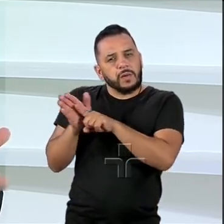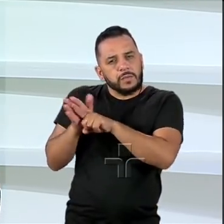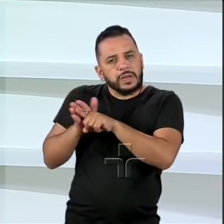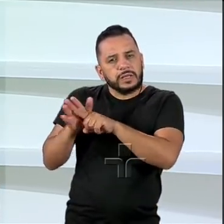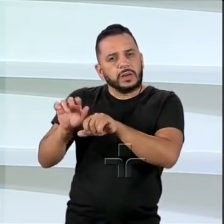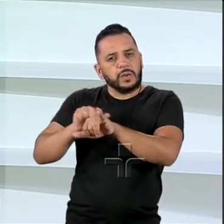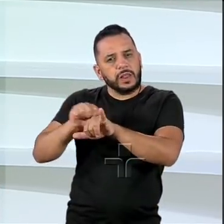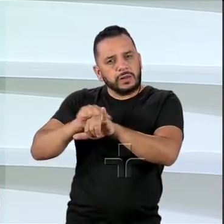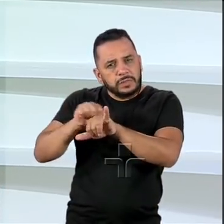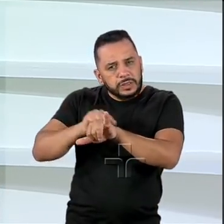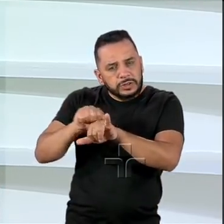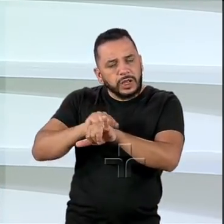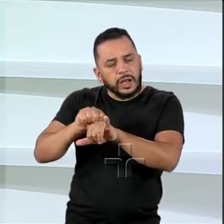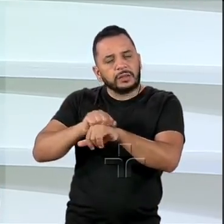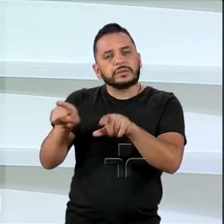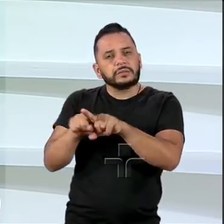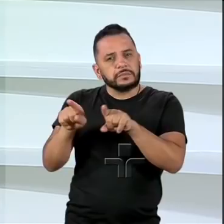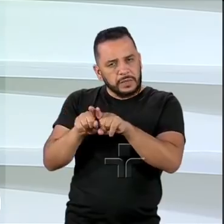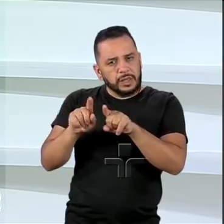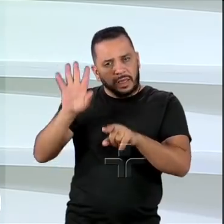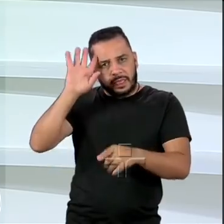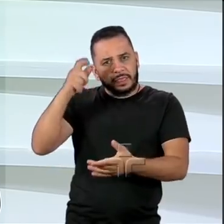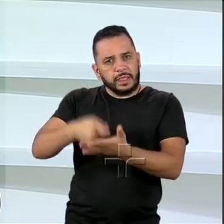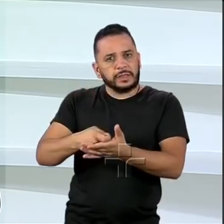últimas decisões tomadas na semana passada